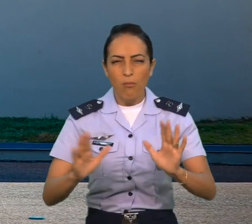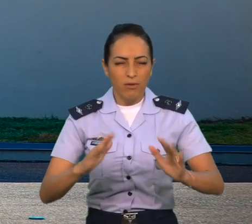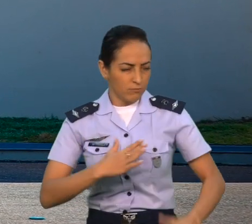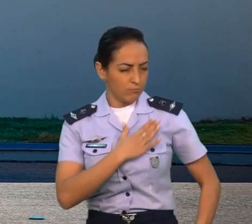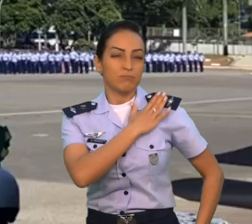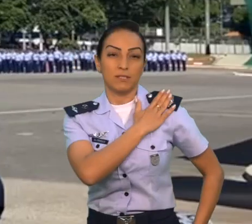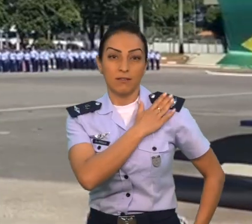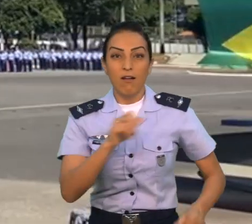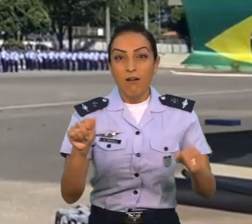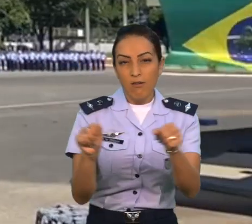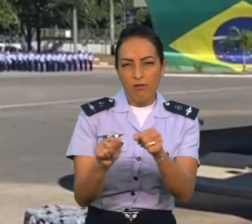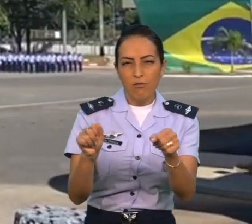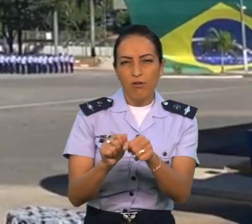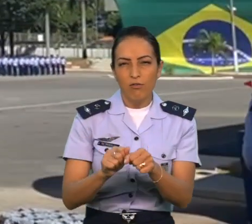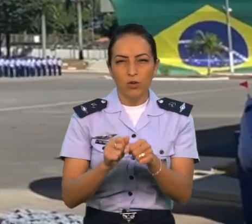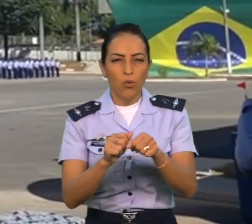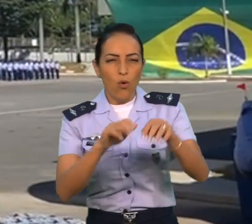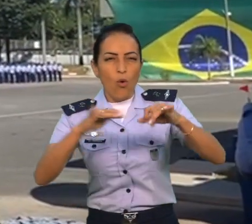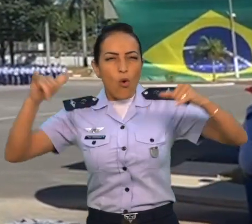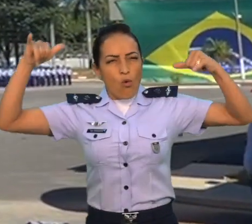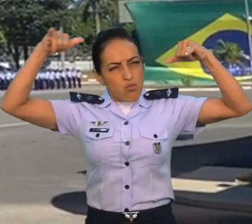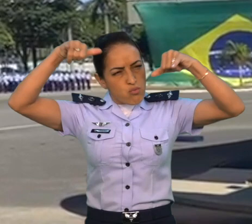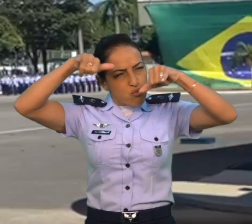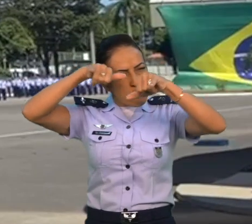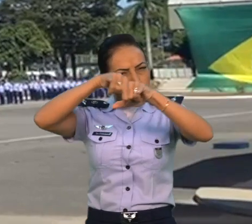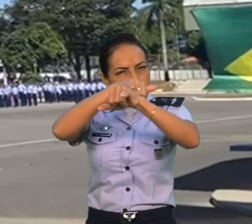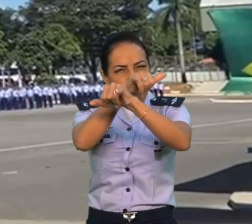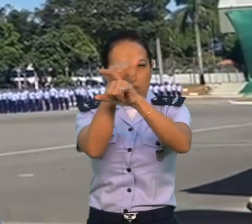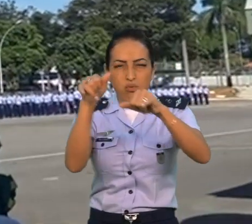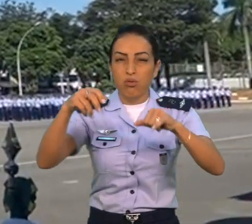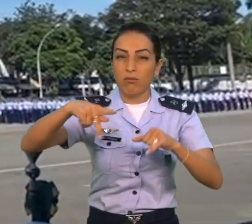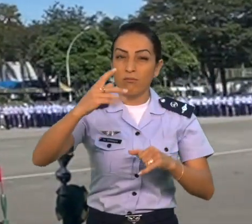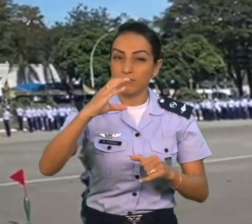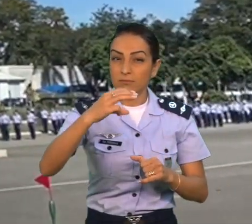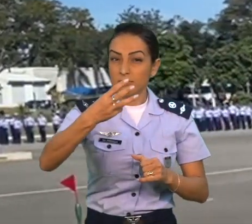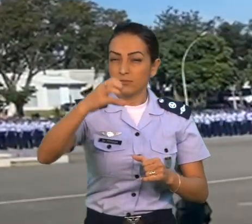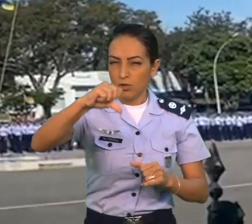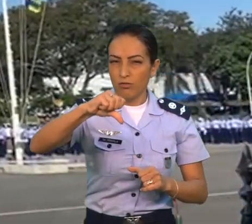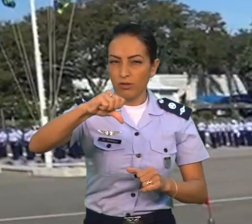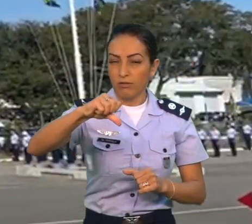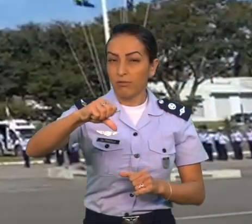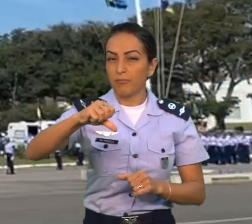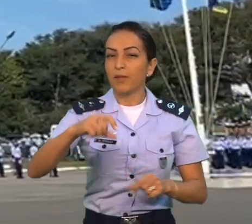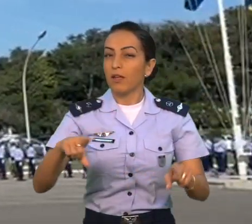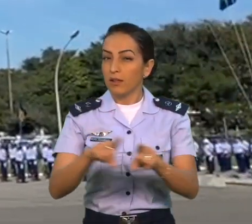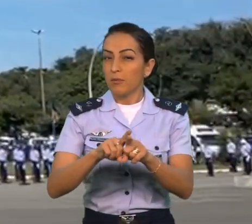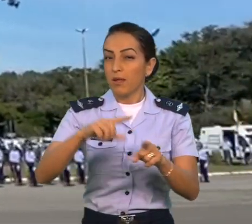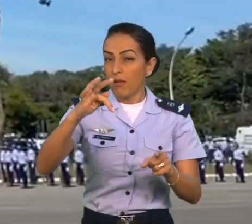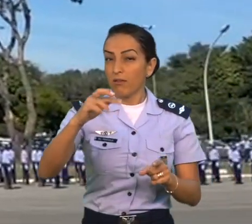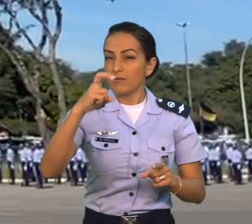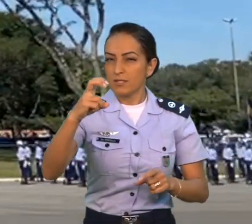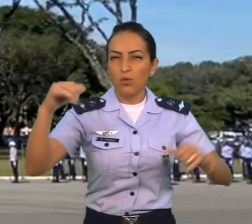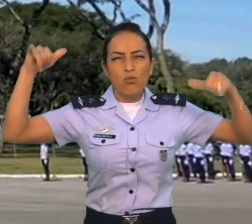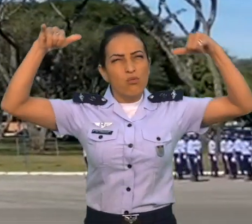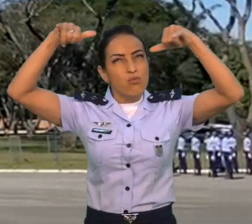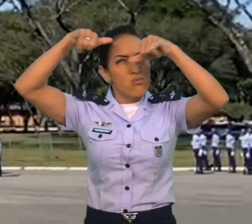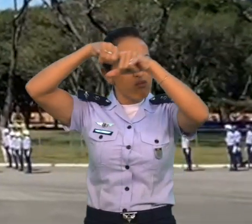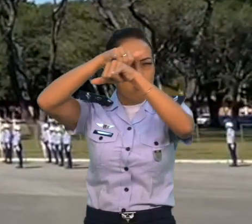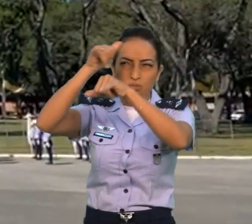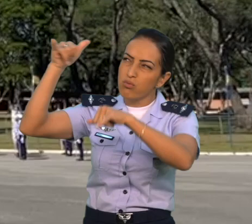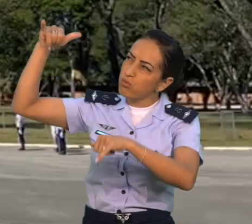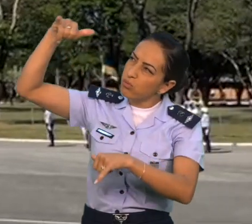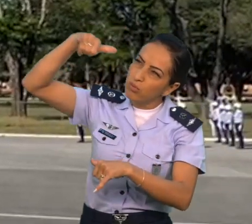militar, foi realizado um desfile aéreo com as aeronaves KC-390 Milênio e F-5,